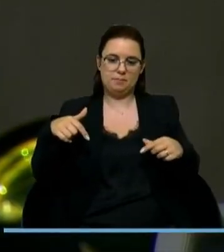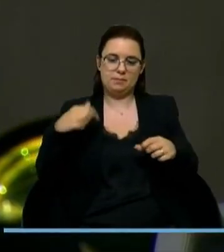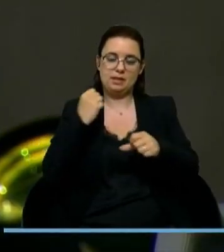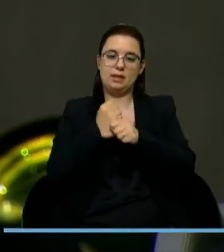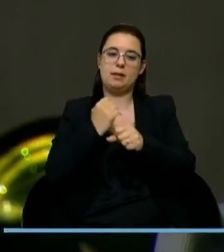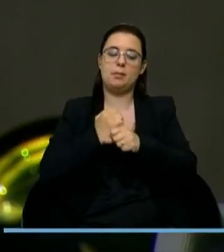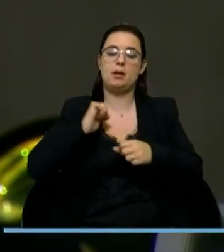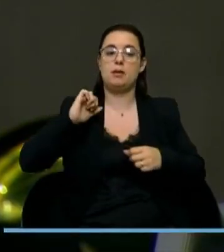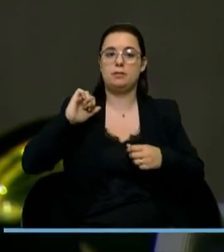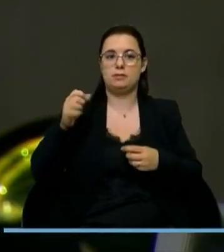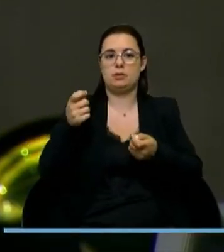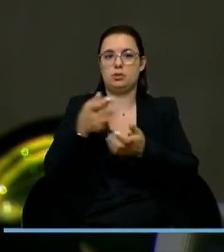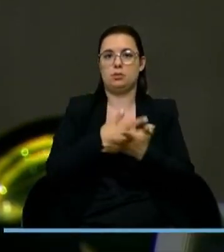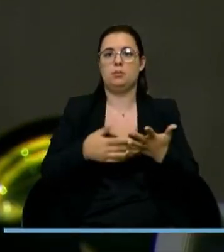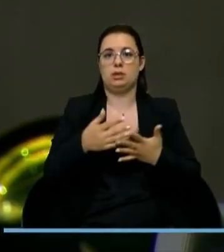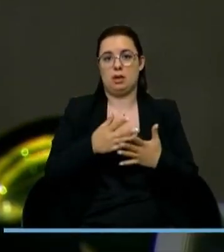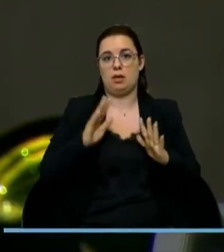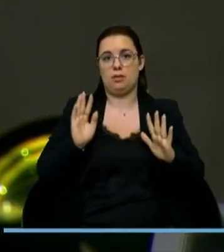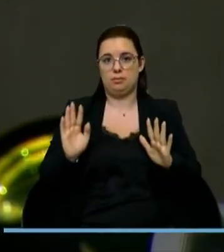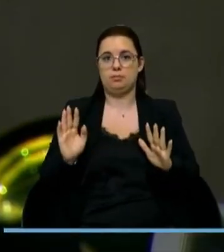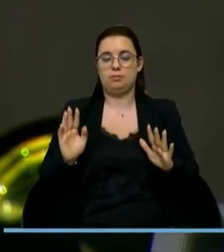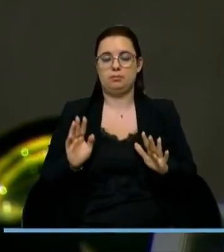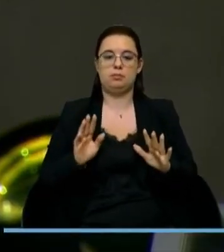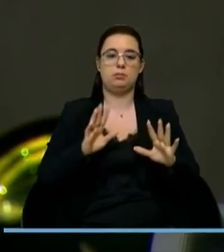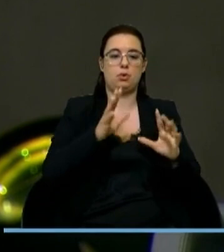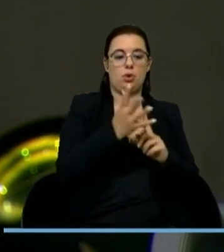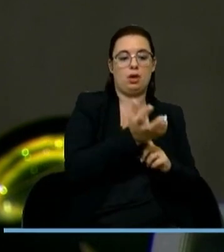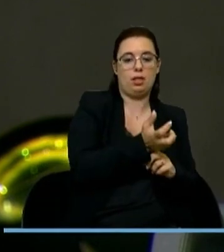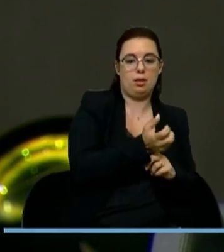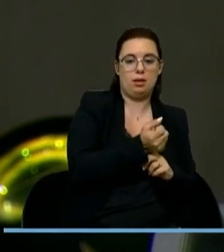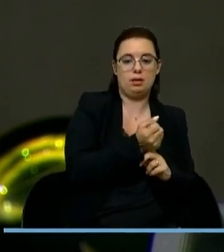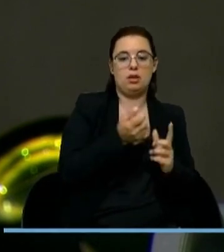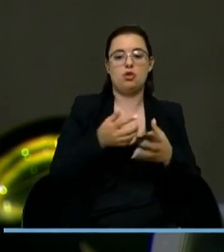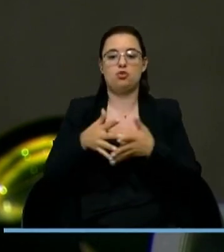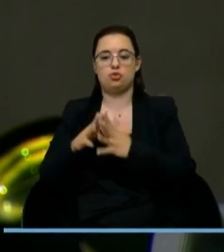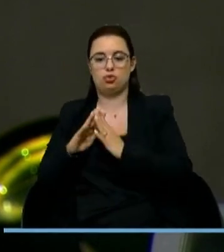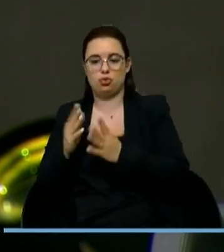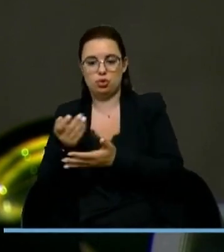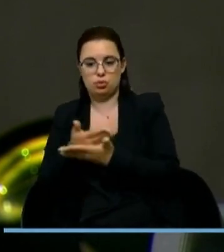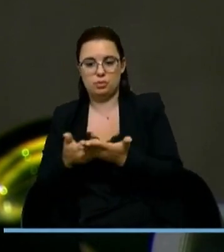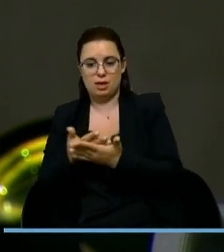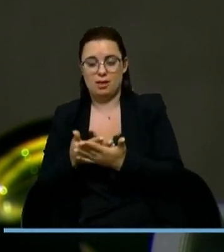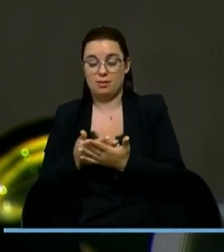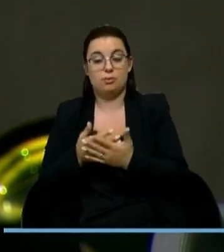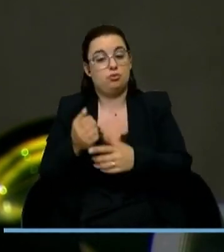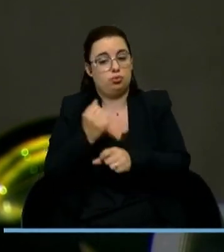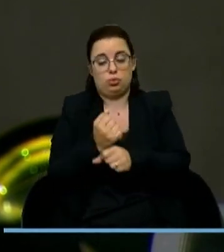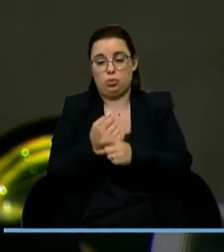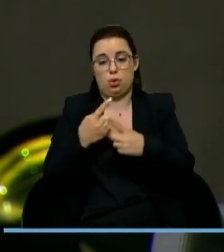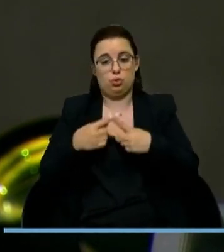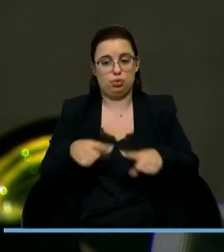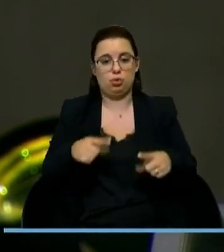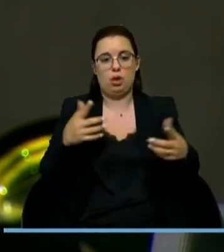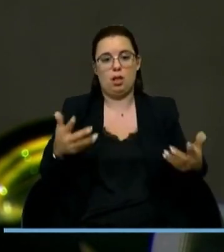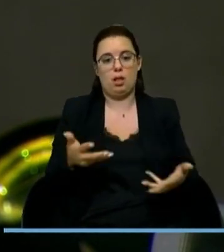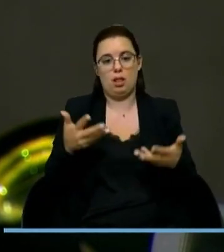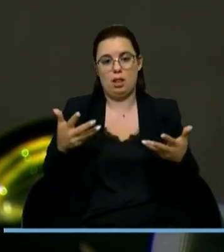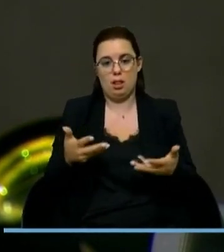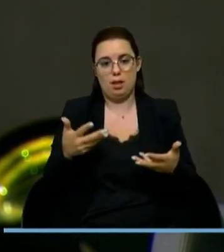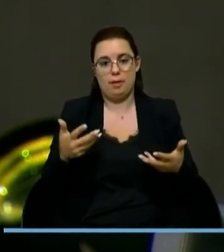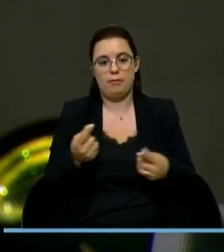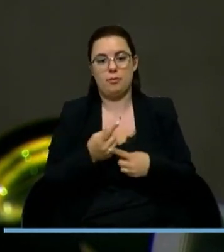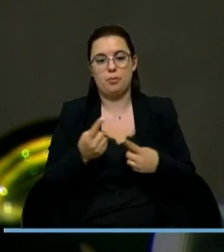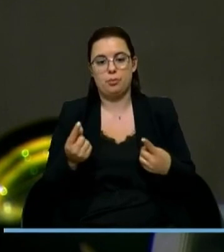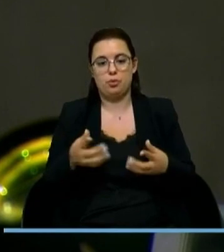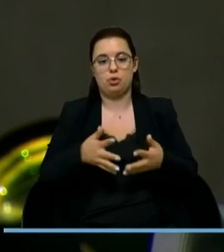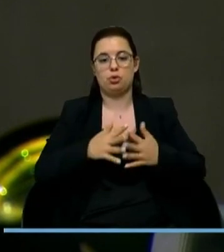função de intermediação no mercado de capitais, ou seja, entre o cliente e estas infraestruturas de mercado, o papel vai ser diferente, vai ser muito mais leve, muito provavelmente, porque